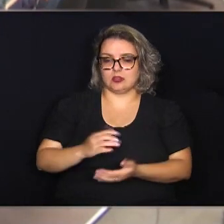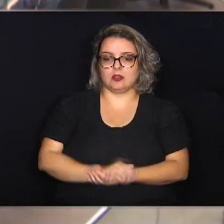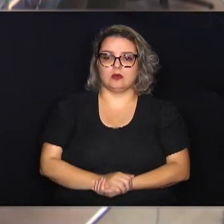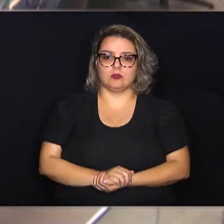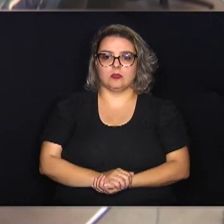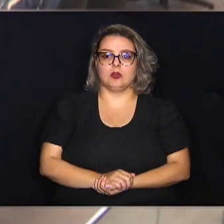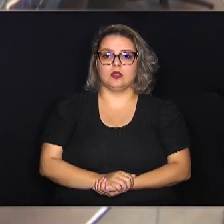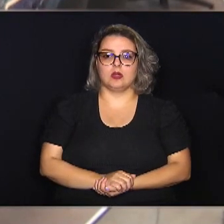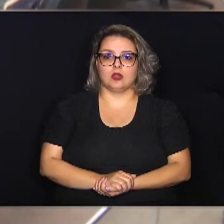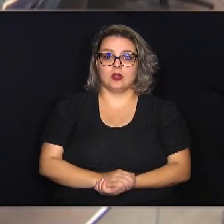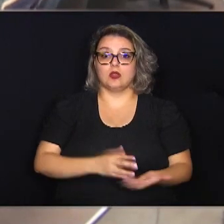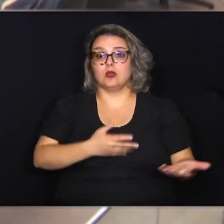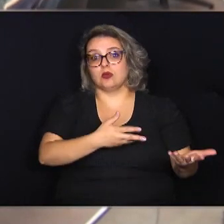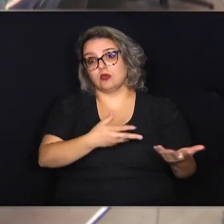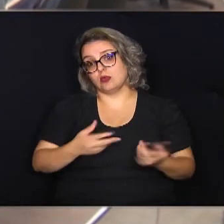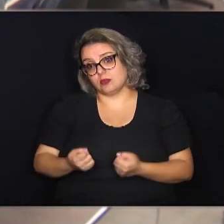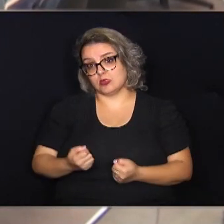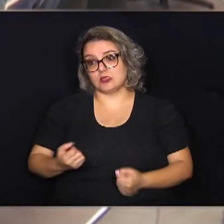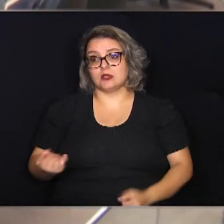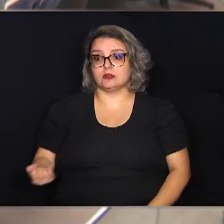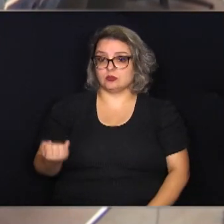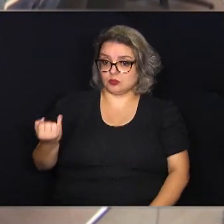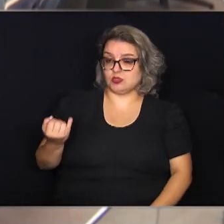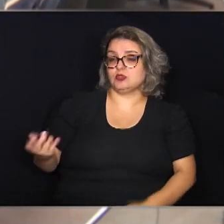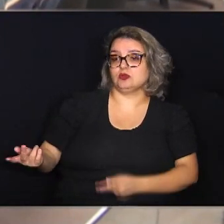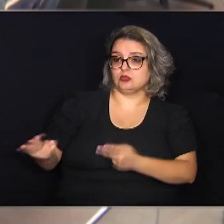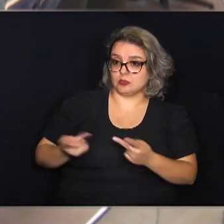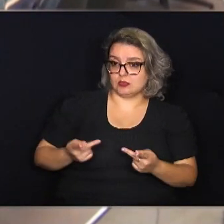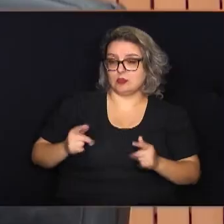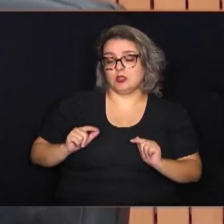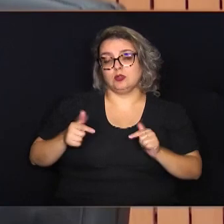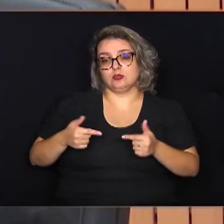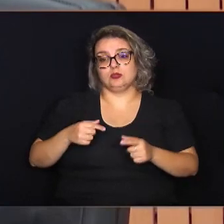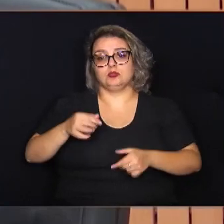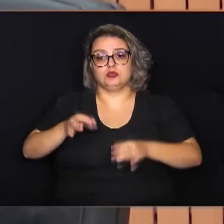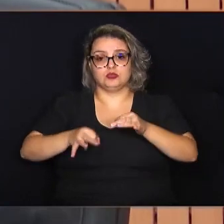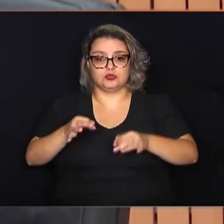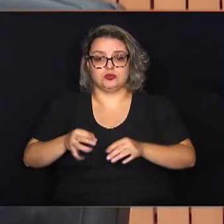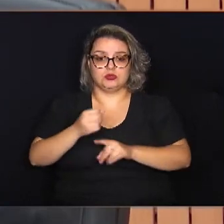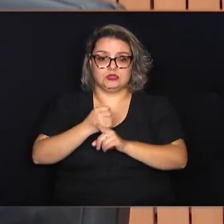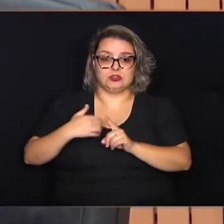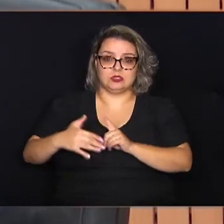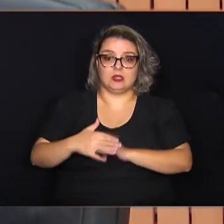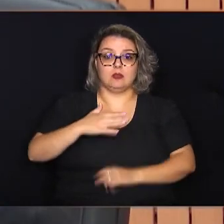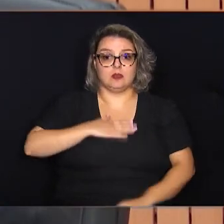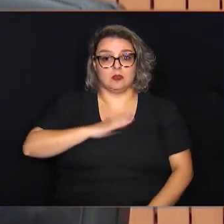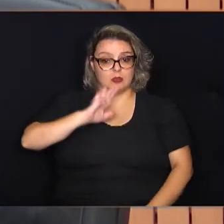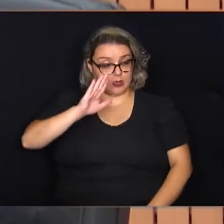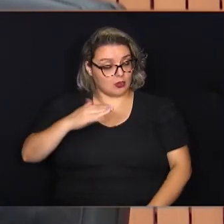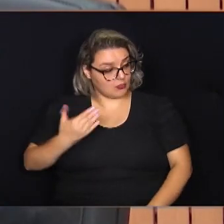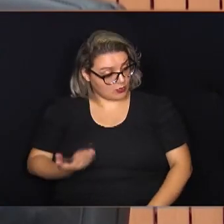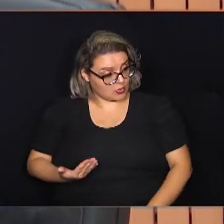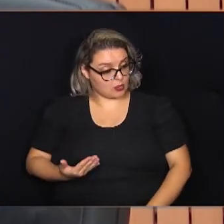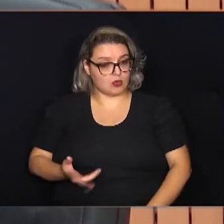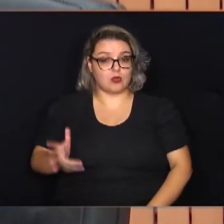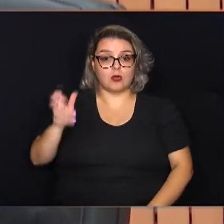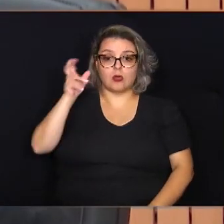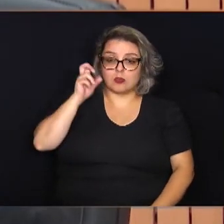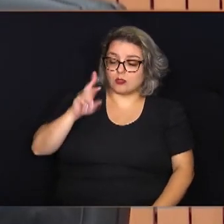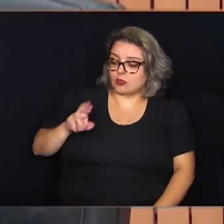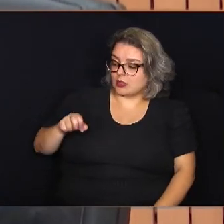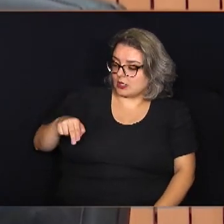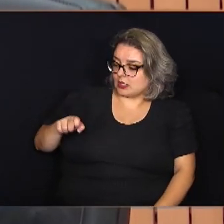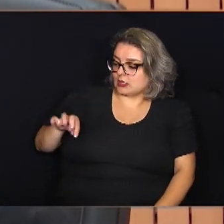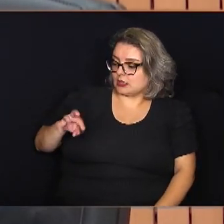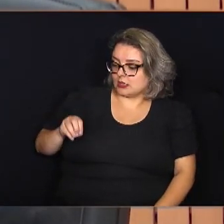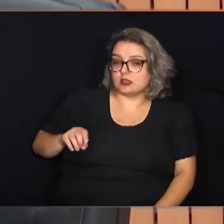deputado convidado por sua atuação na luta por justiça social. Para mim é uma grande honra ouvir o Renato, né, sobre essa temática